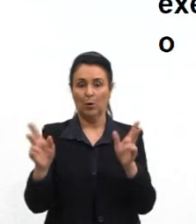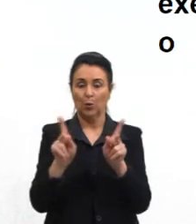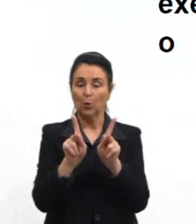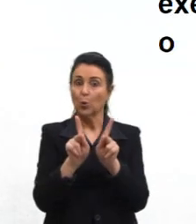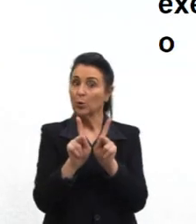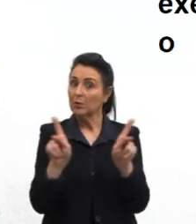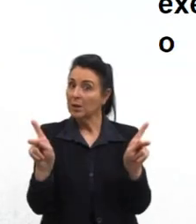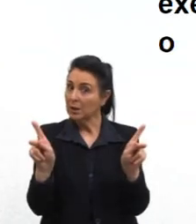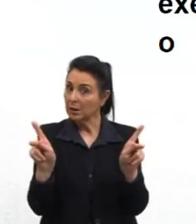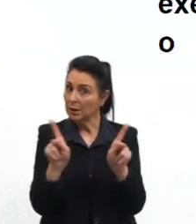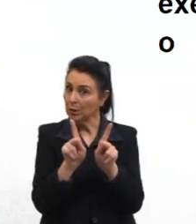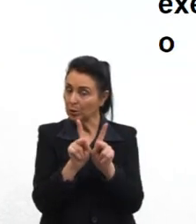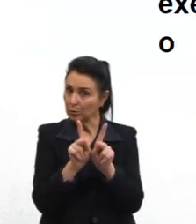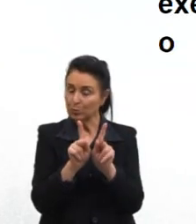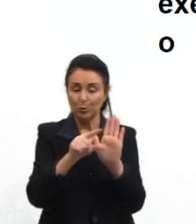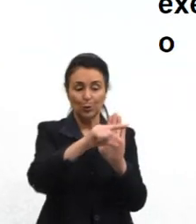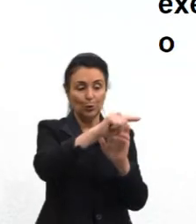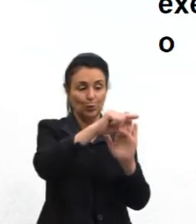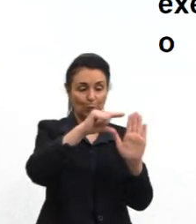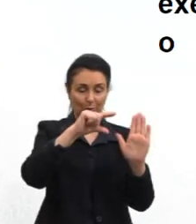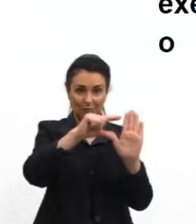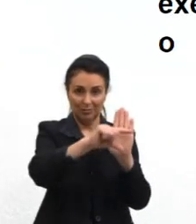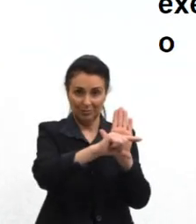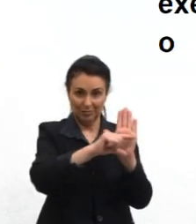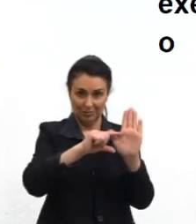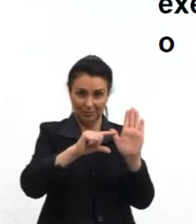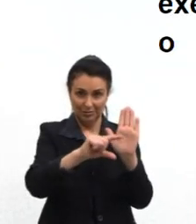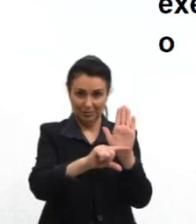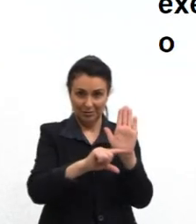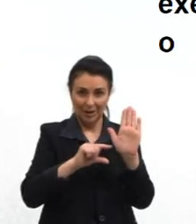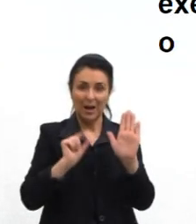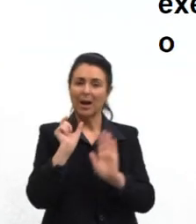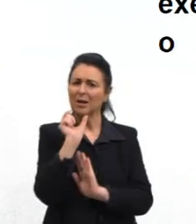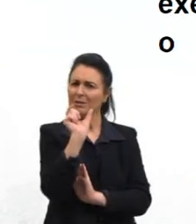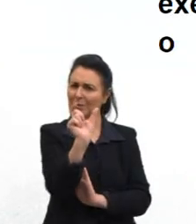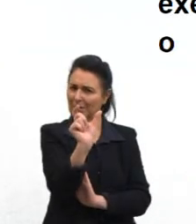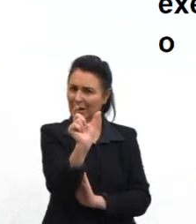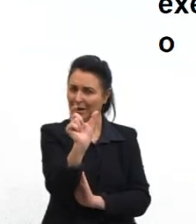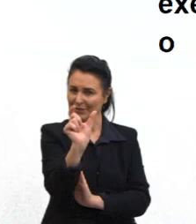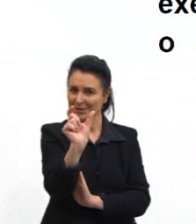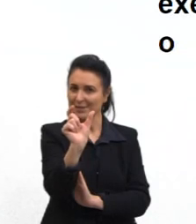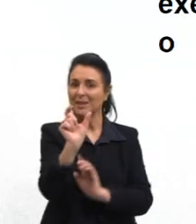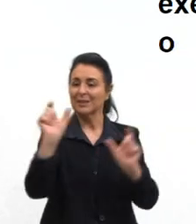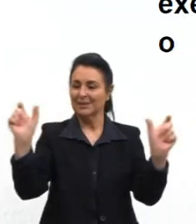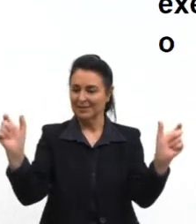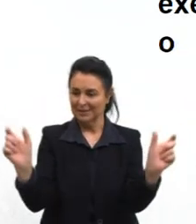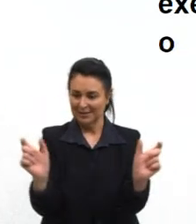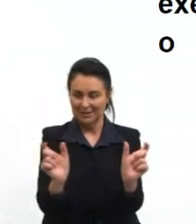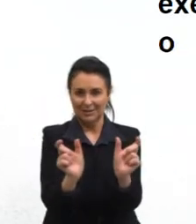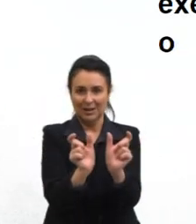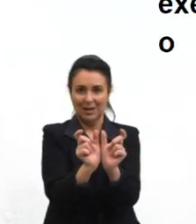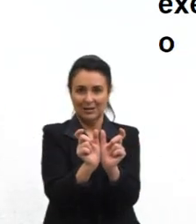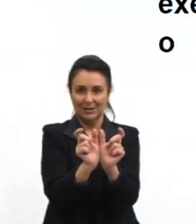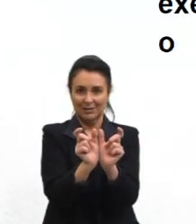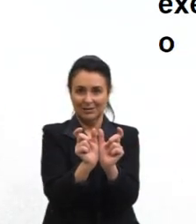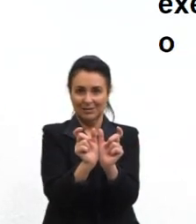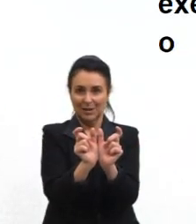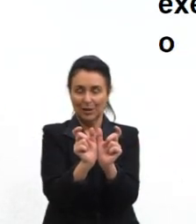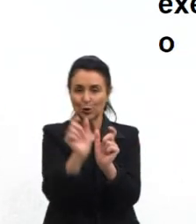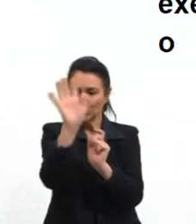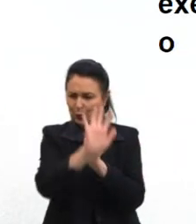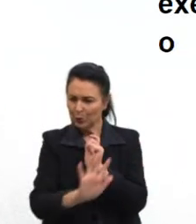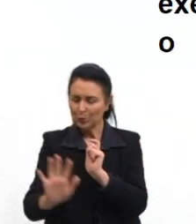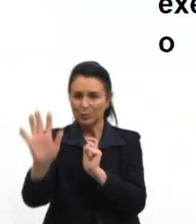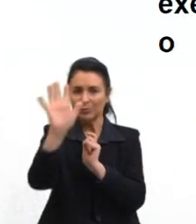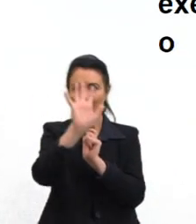que formam os parágrafos as palavras que formam as frases e essa totalidade